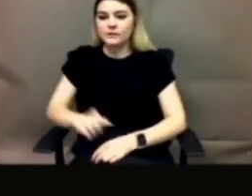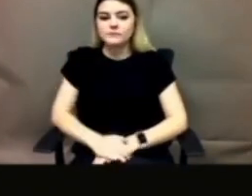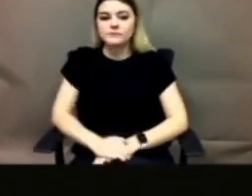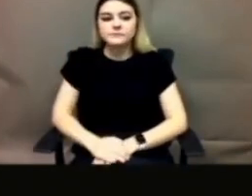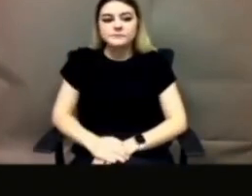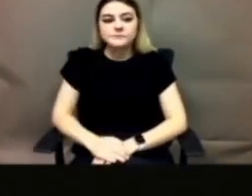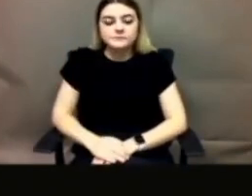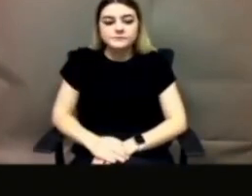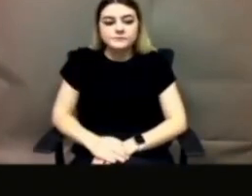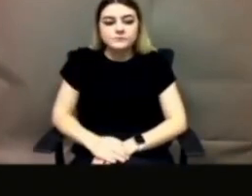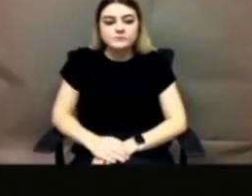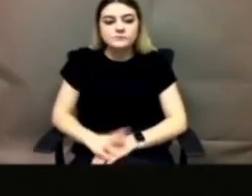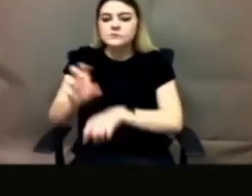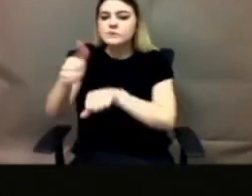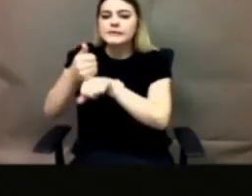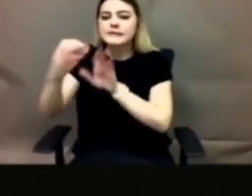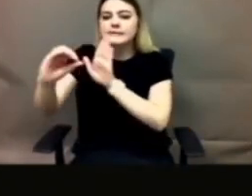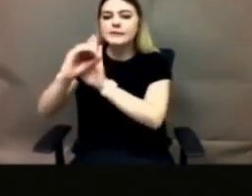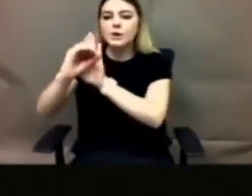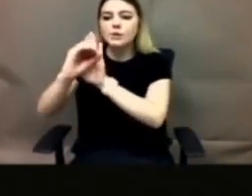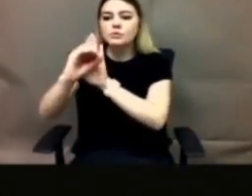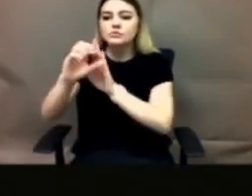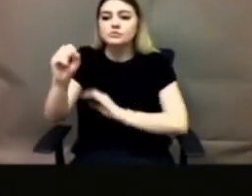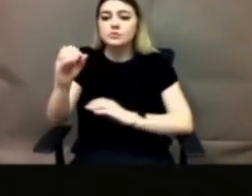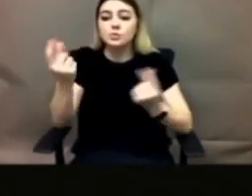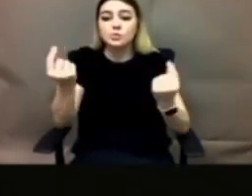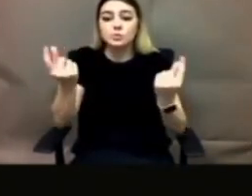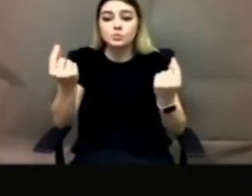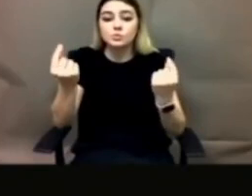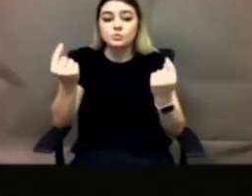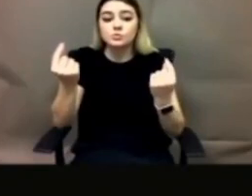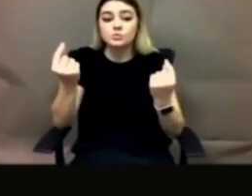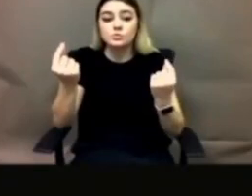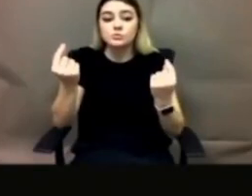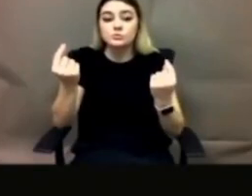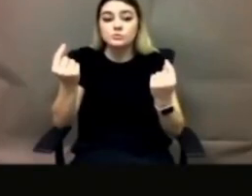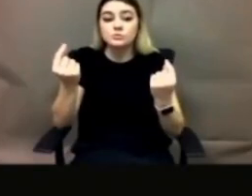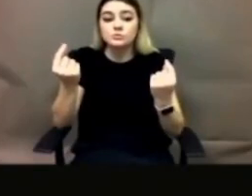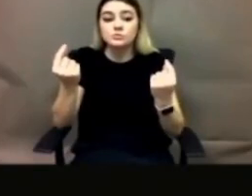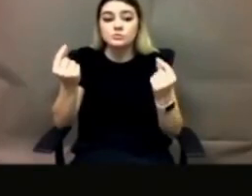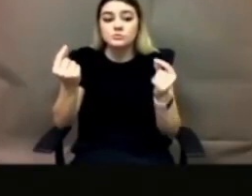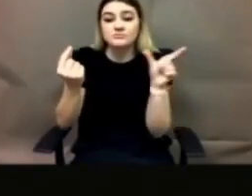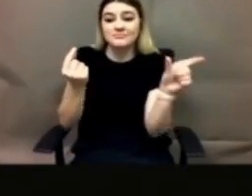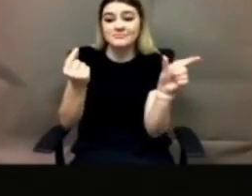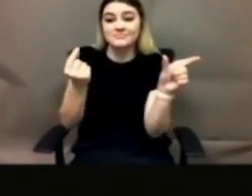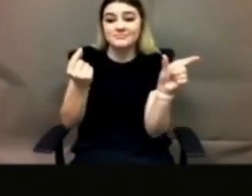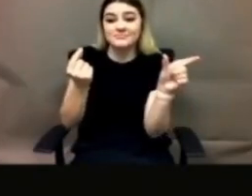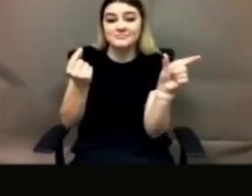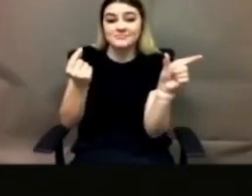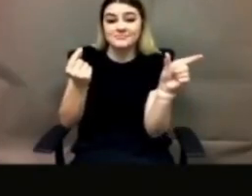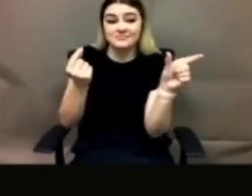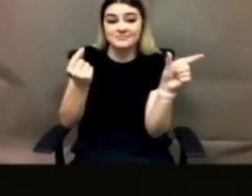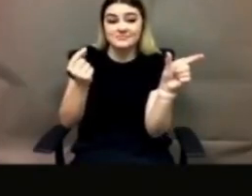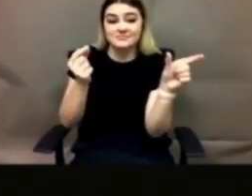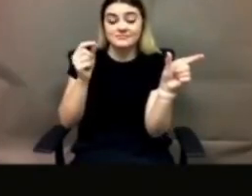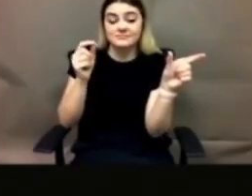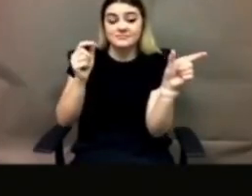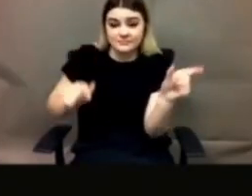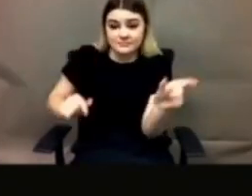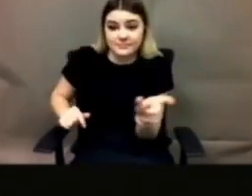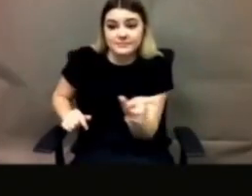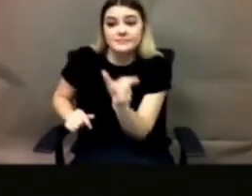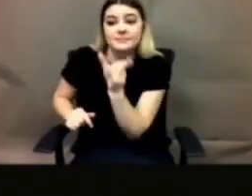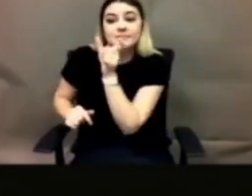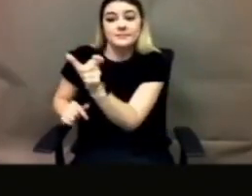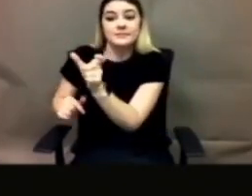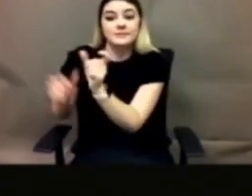caixinha. Então aqui está em zero. E o que eu preciso fazer aqui é conectar aqui. A mudança da minha variável